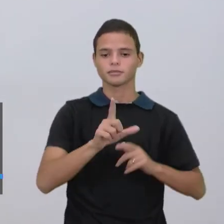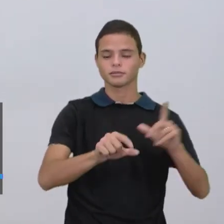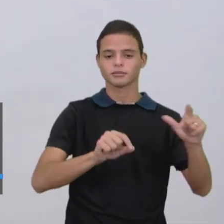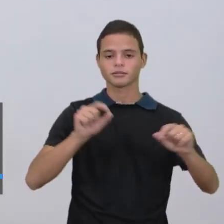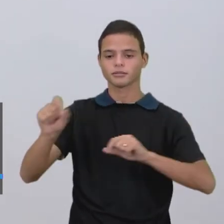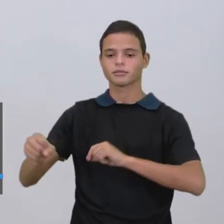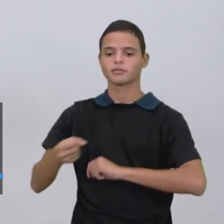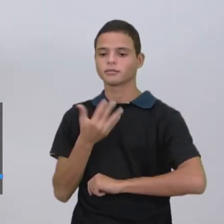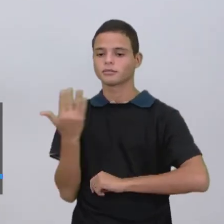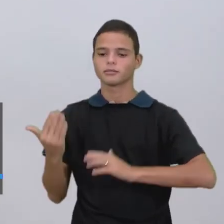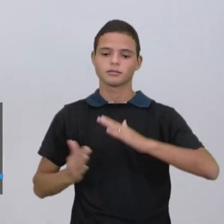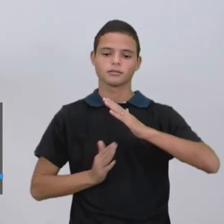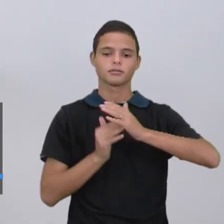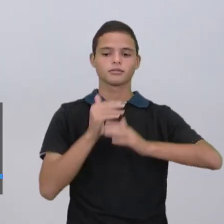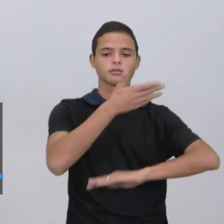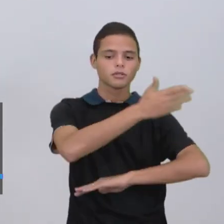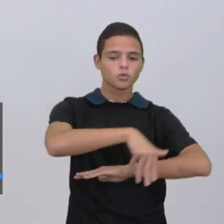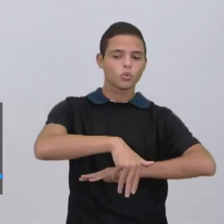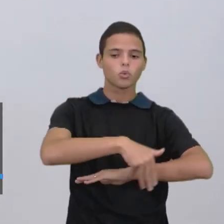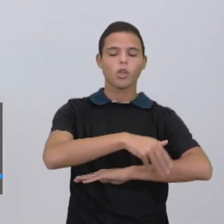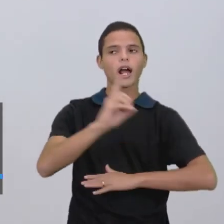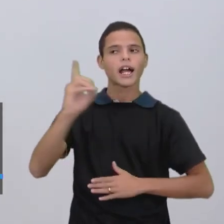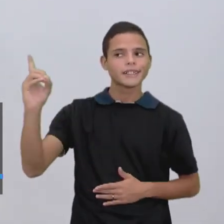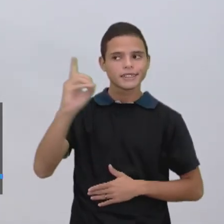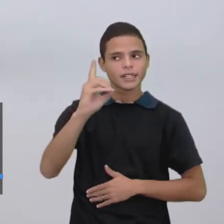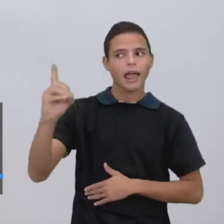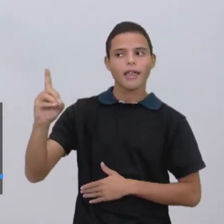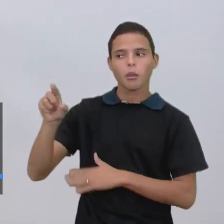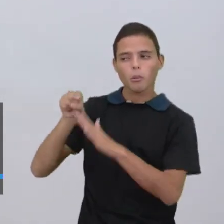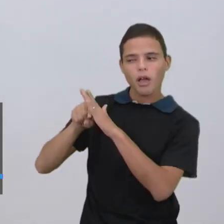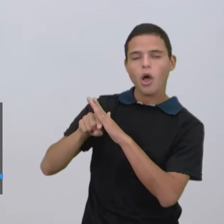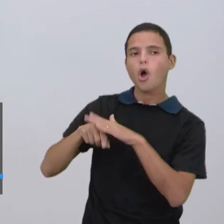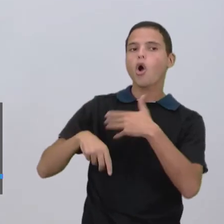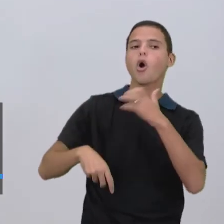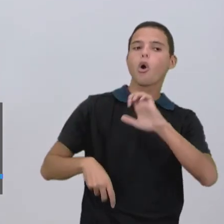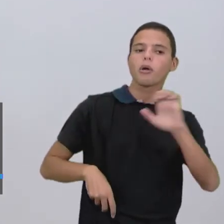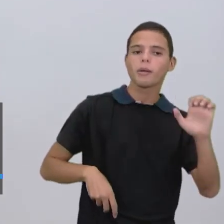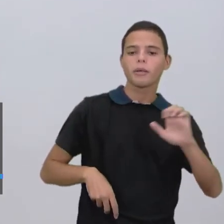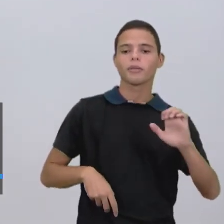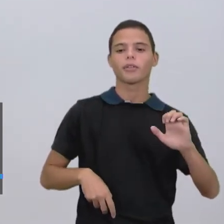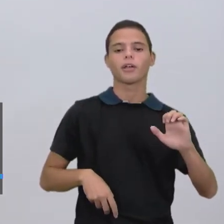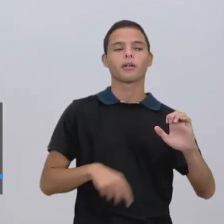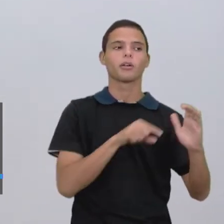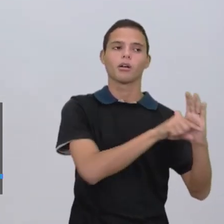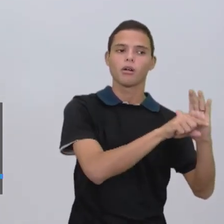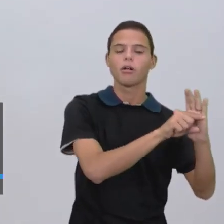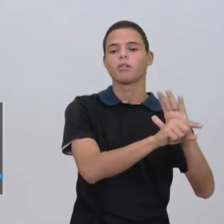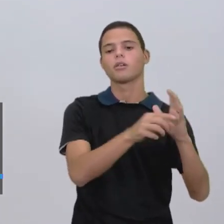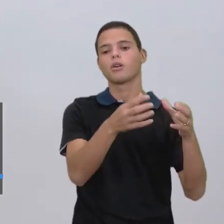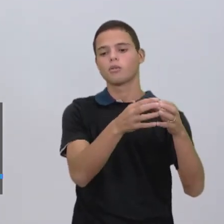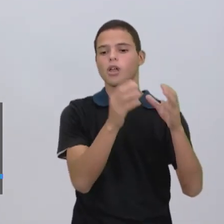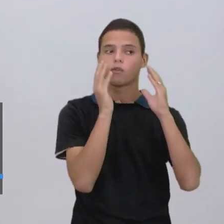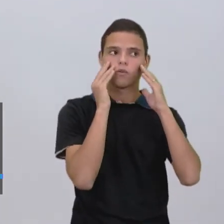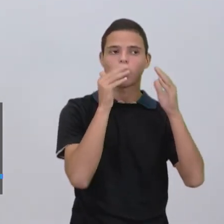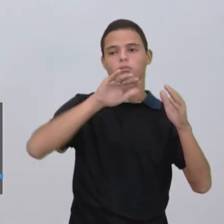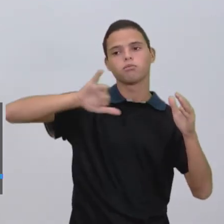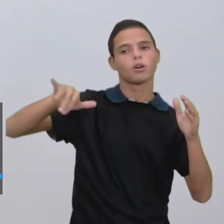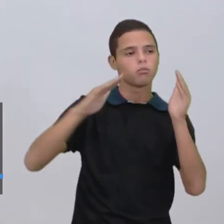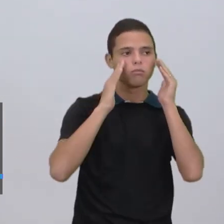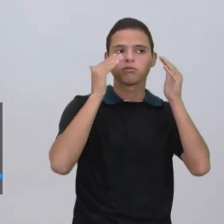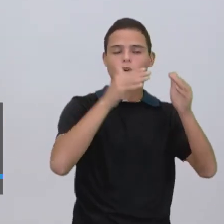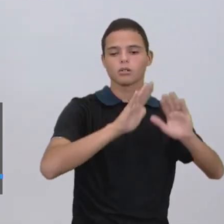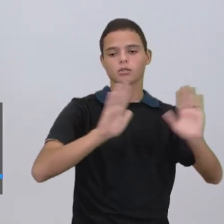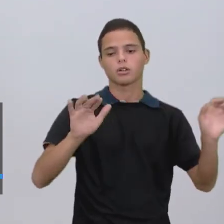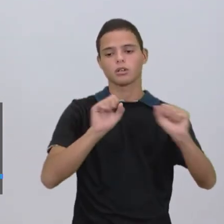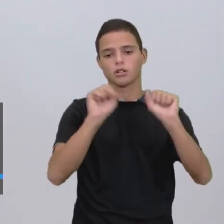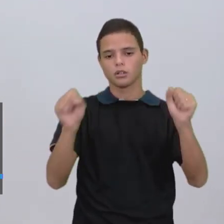pra não ficar muito, mas vou só no lado direito. Que são os pares, ou no lado esquerdo. Eu determino o grupo e vou só naquele grupo. Essa é a sistemática. Não